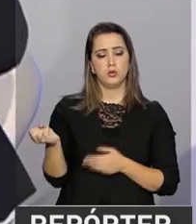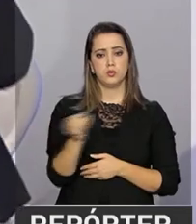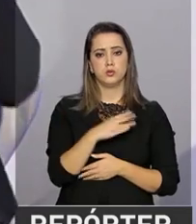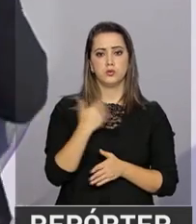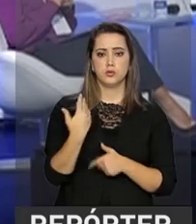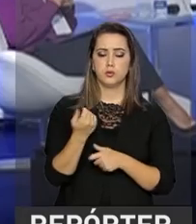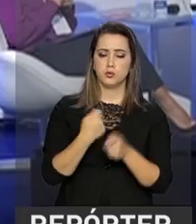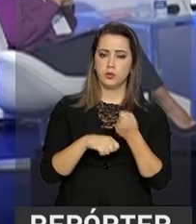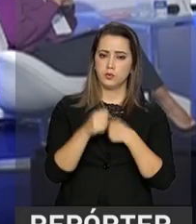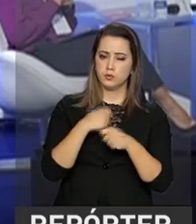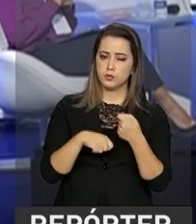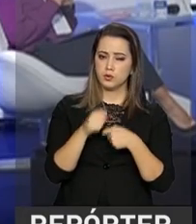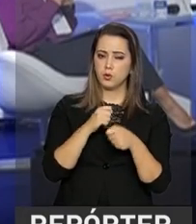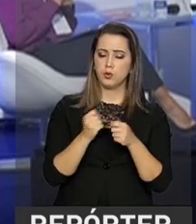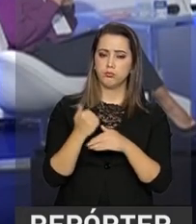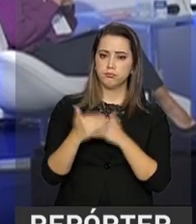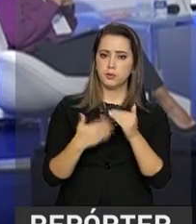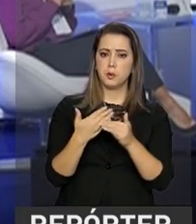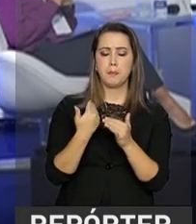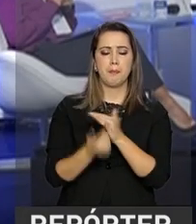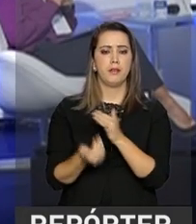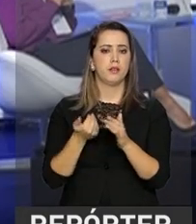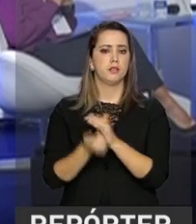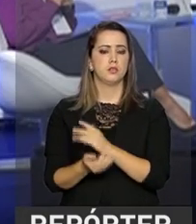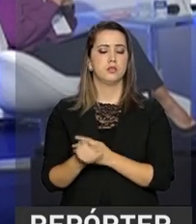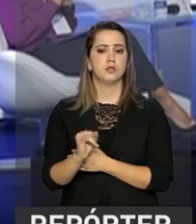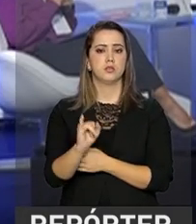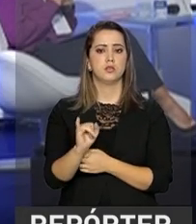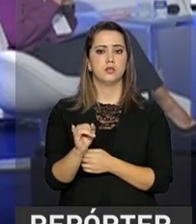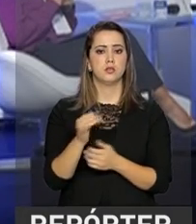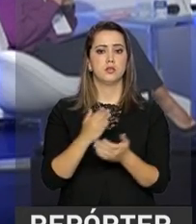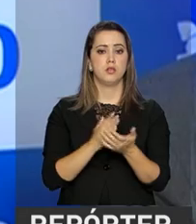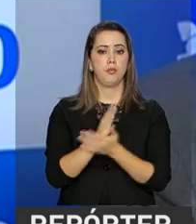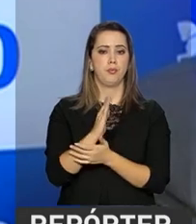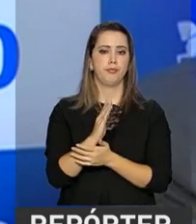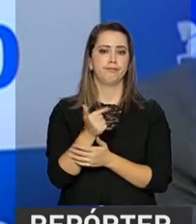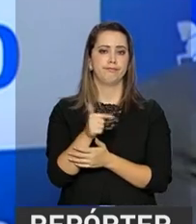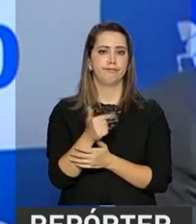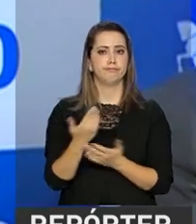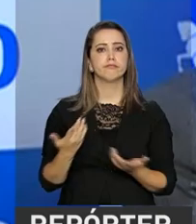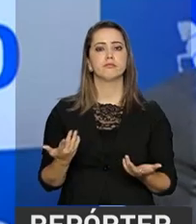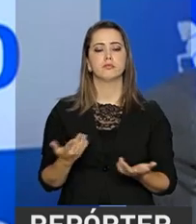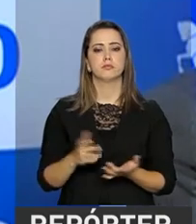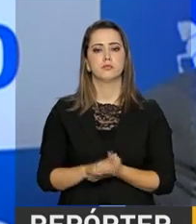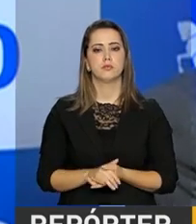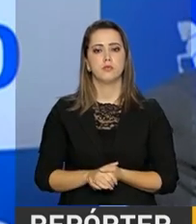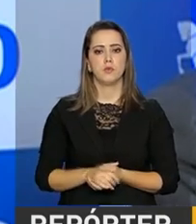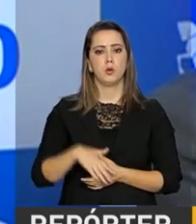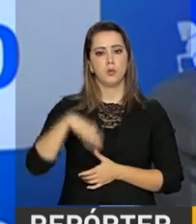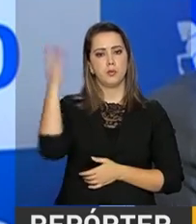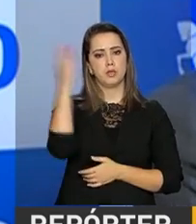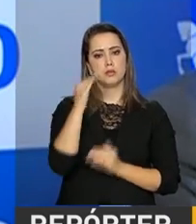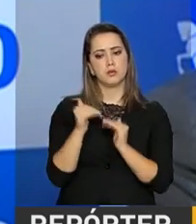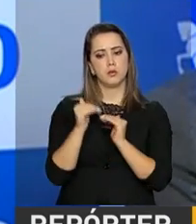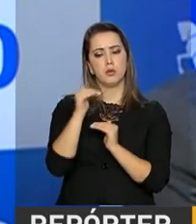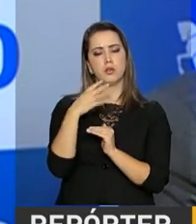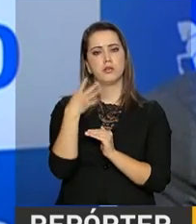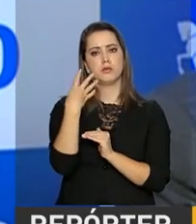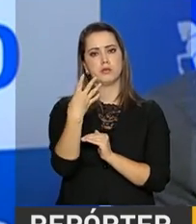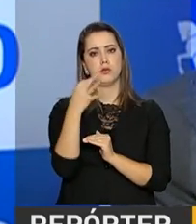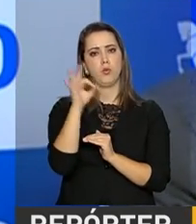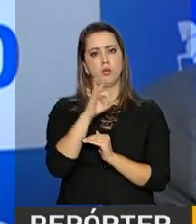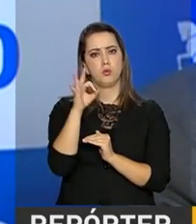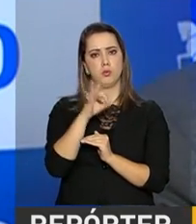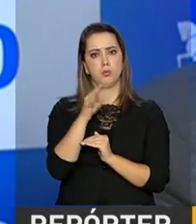na economia podem se perder caso a reforma da previdência não avance país deve crescer algo próximo a 4% em